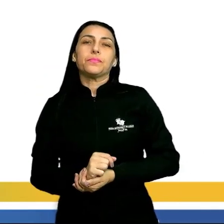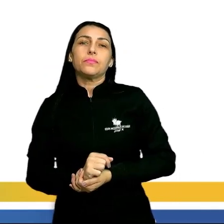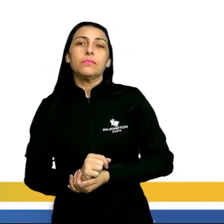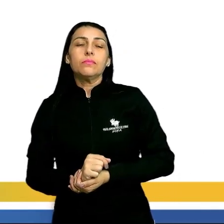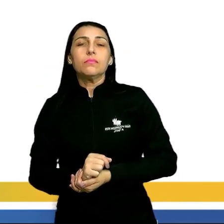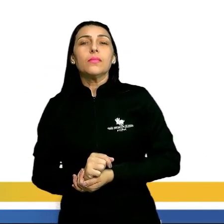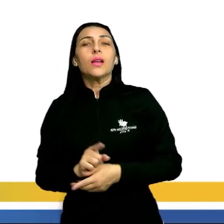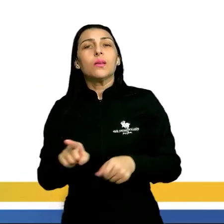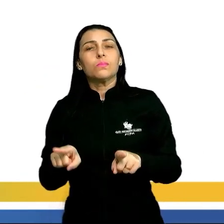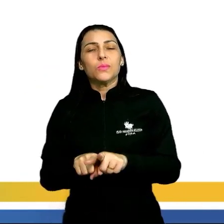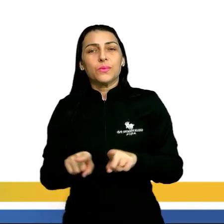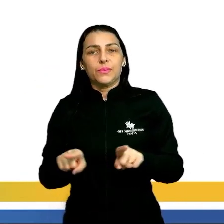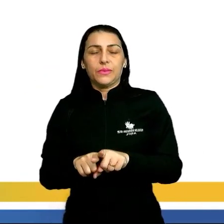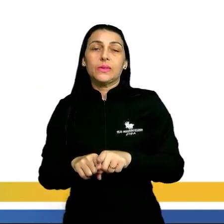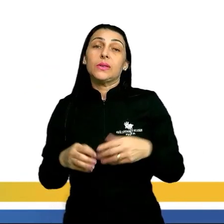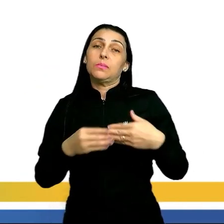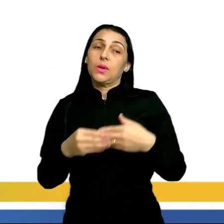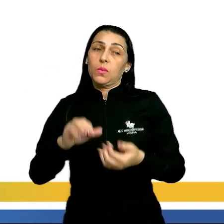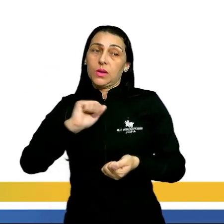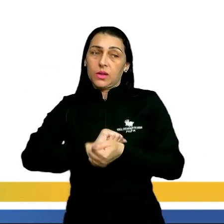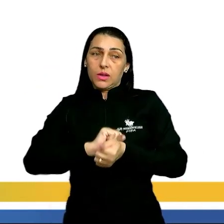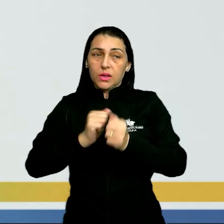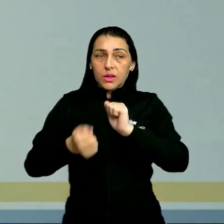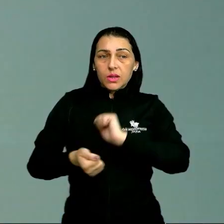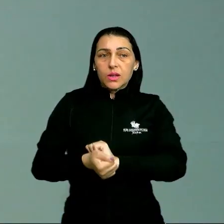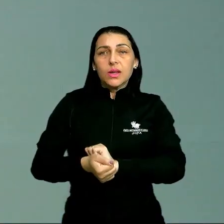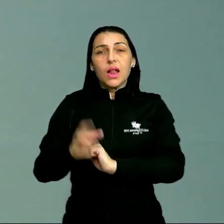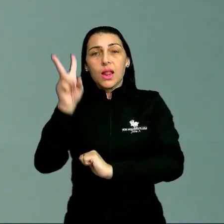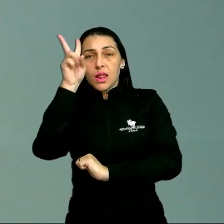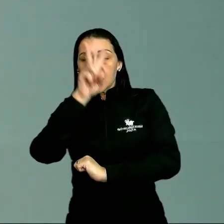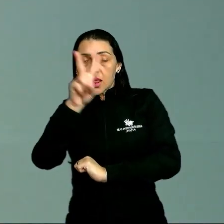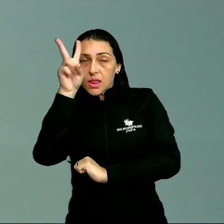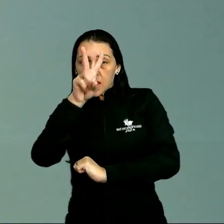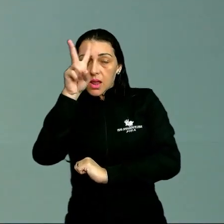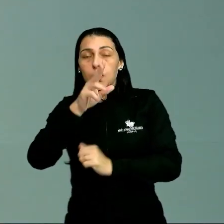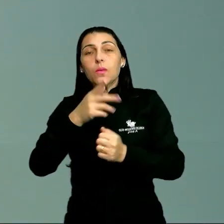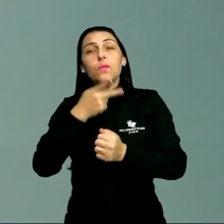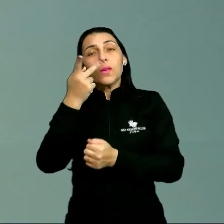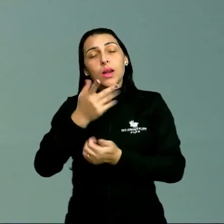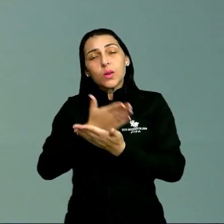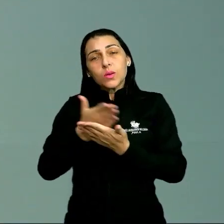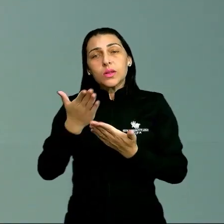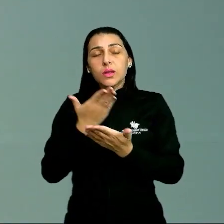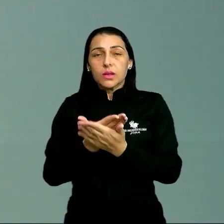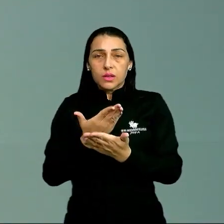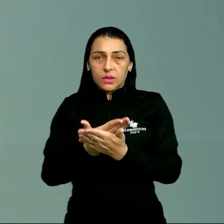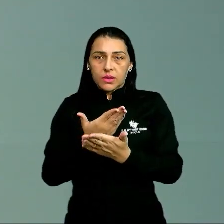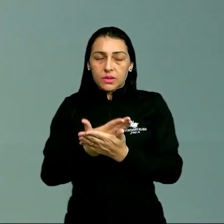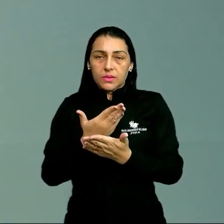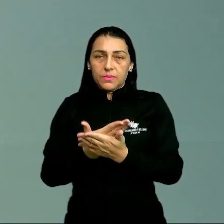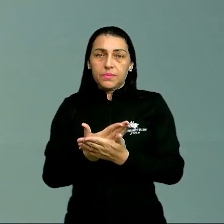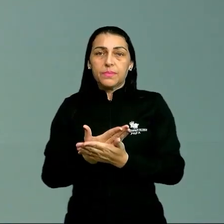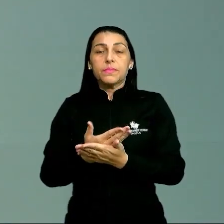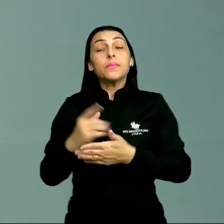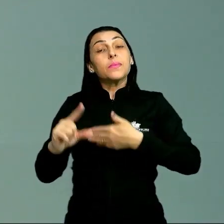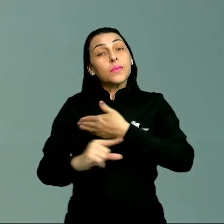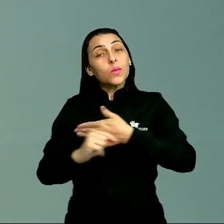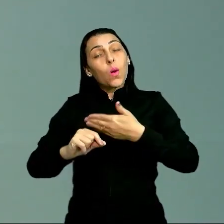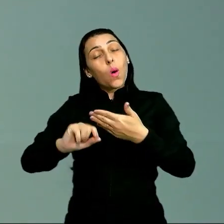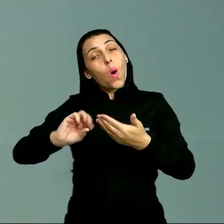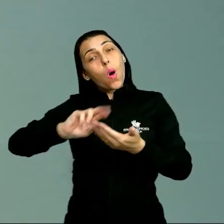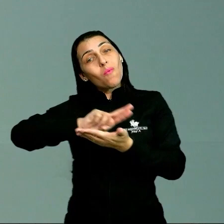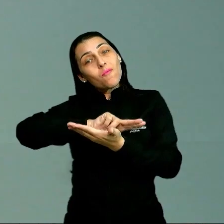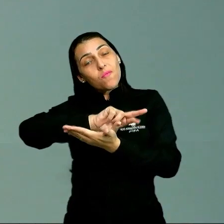E aí eu trouxe uma associação. Lembra que eu falei no início da aula que esse autor ou